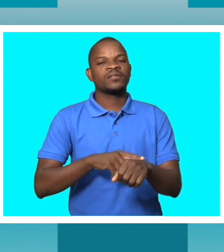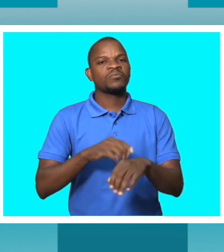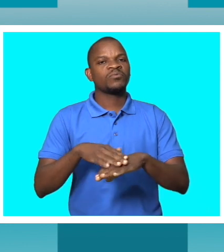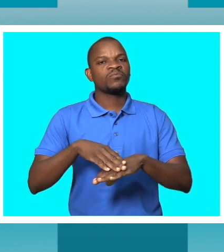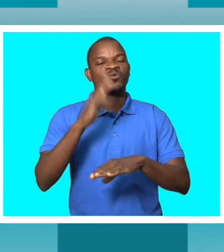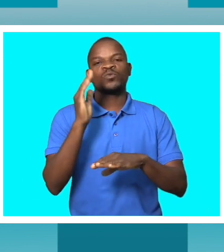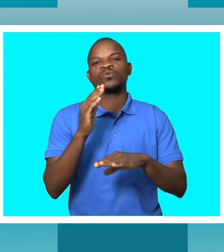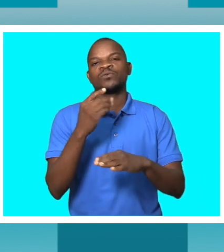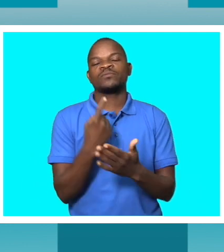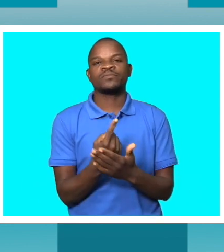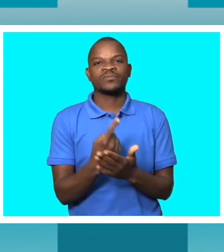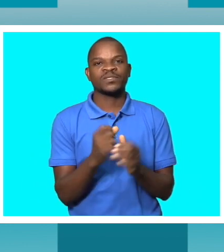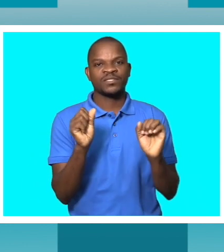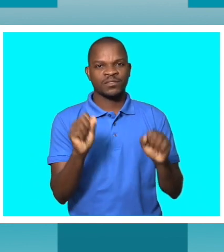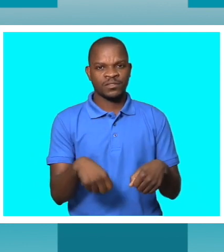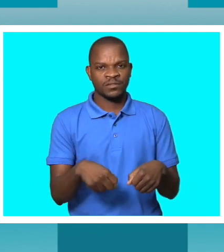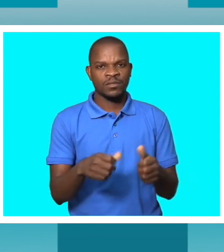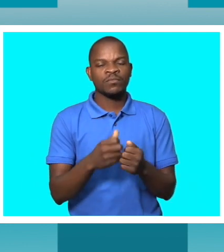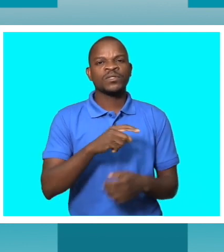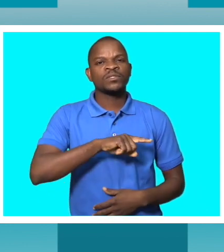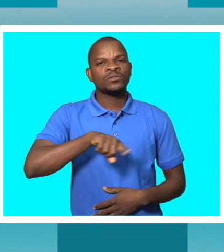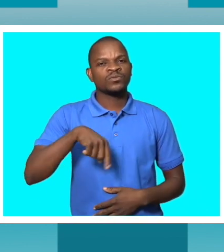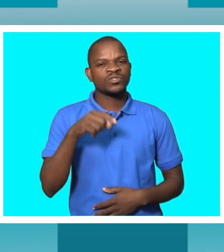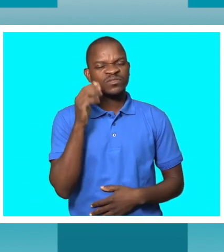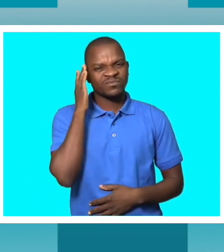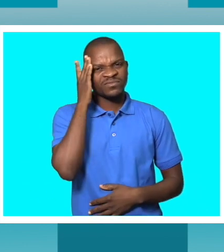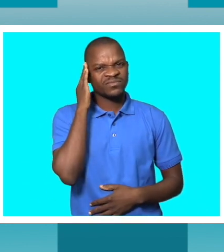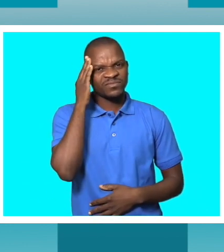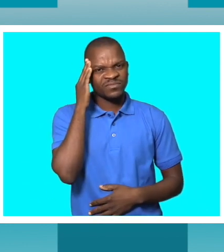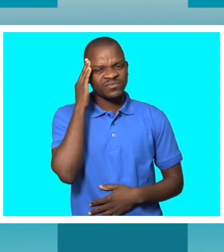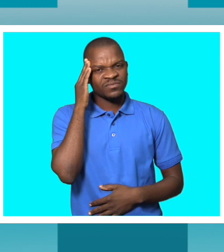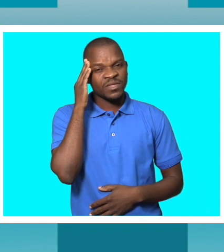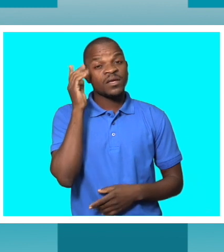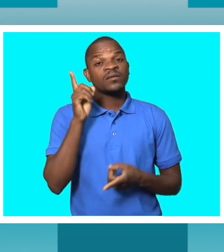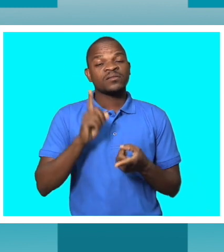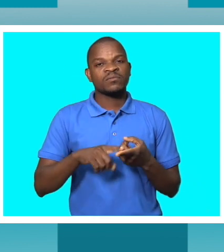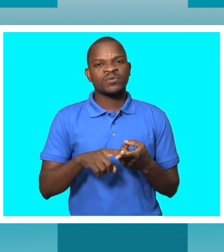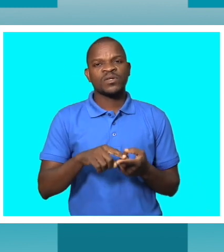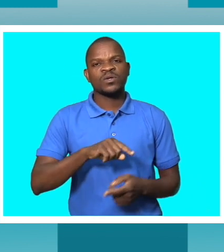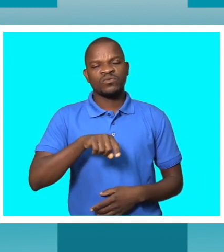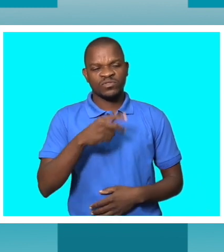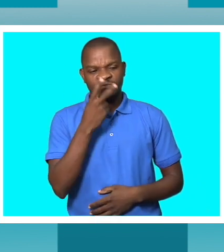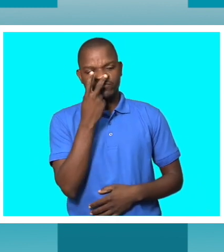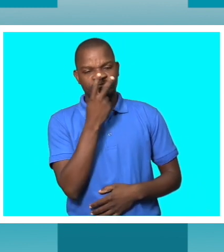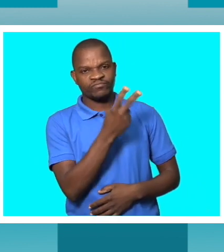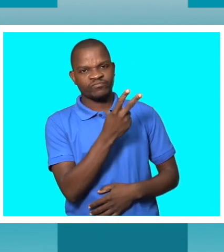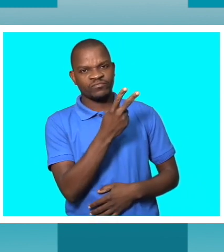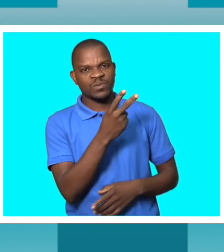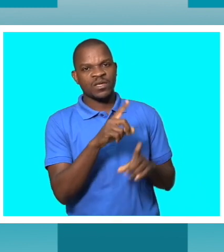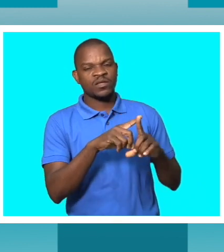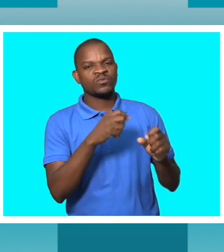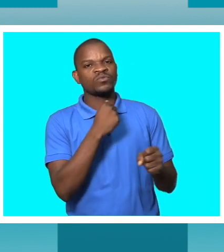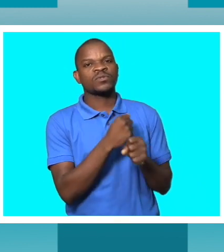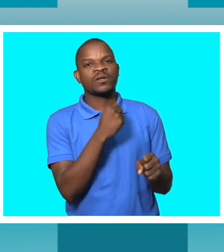momento ímpar. Nós achamos que apreciamos de forma muito